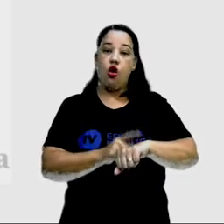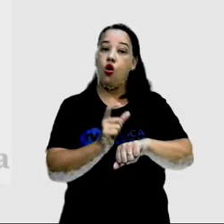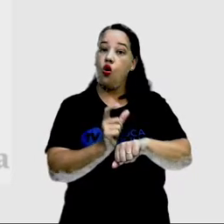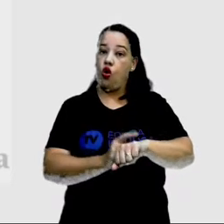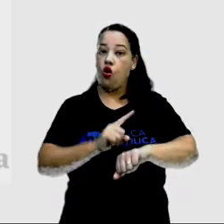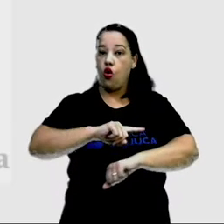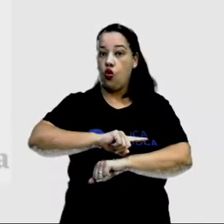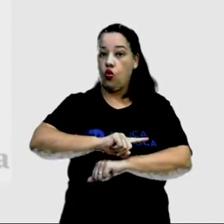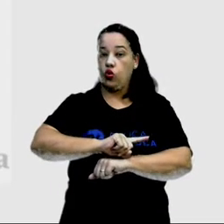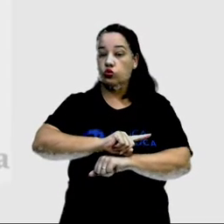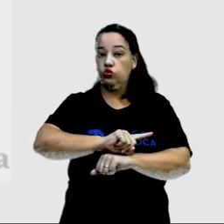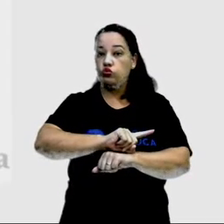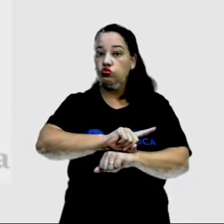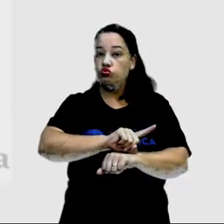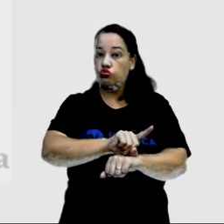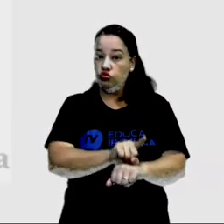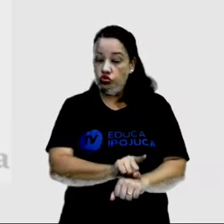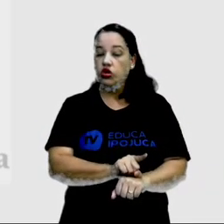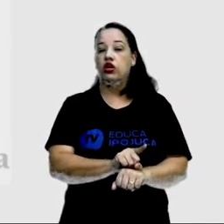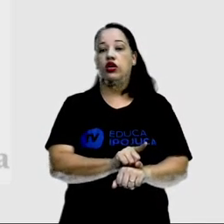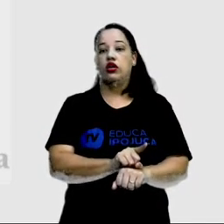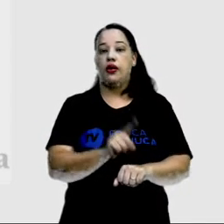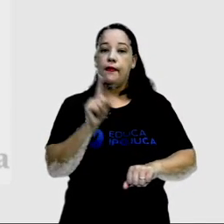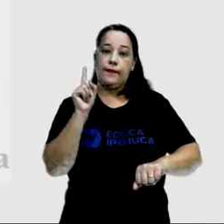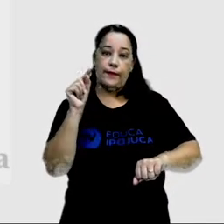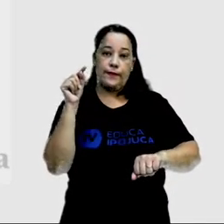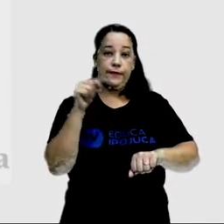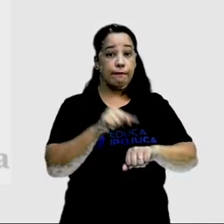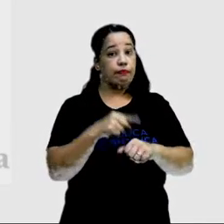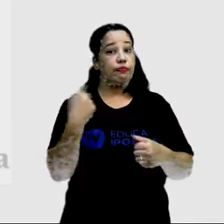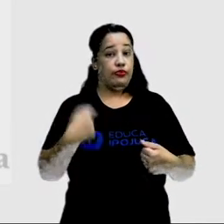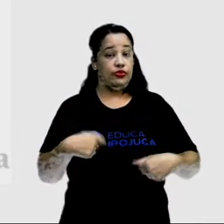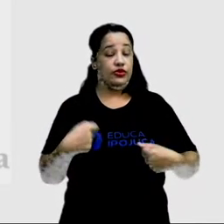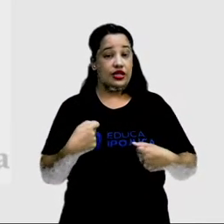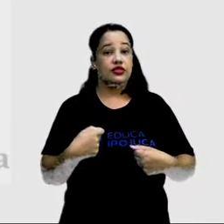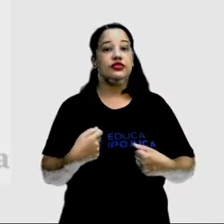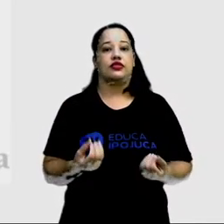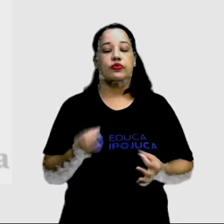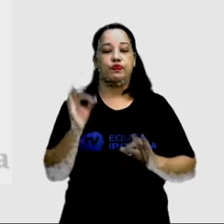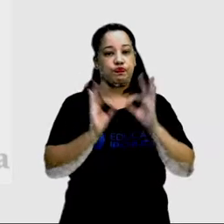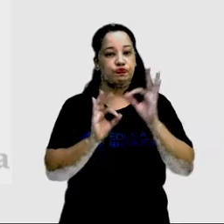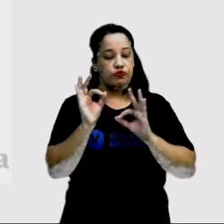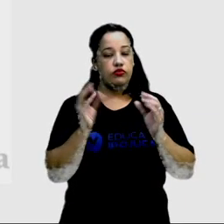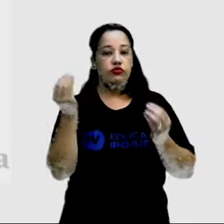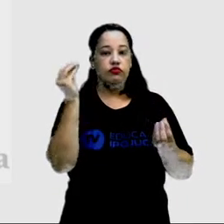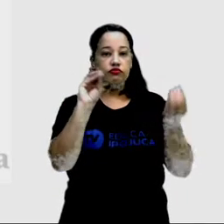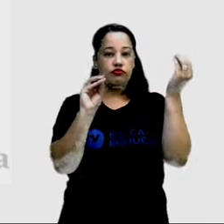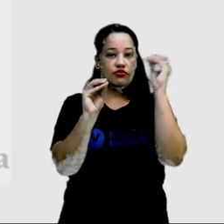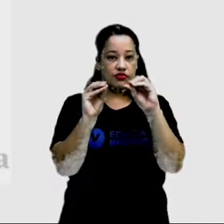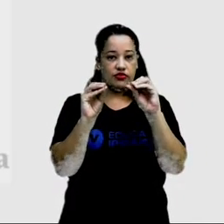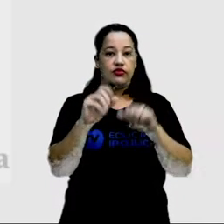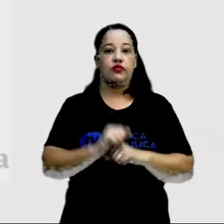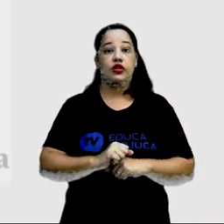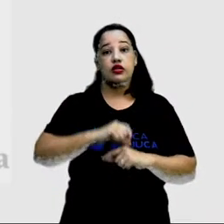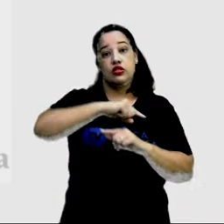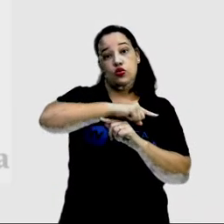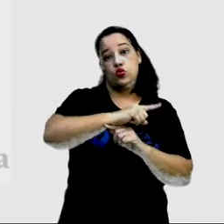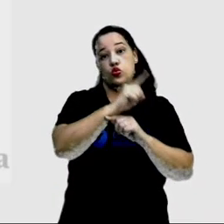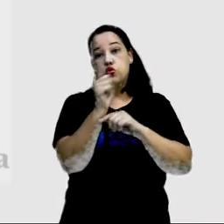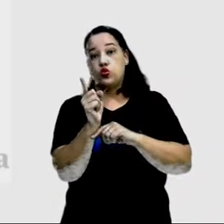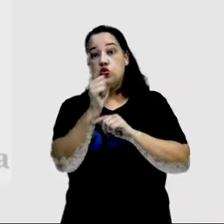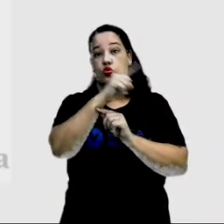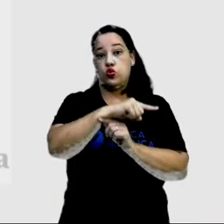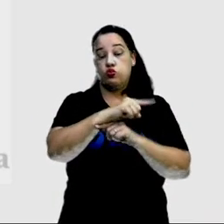ele viu no relógio digital. Vocês simplesmente vão fazer a configuração de marcação dos ponteiros